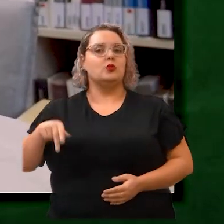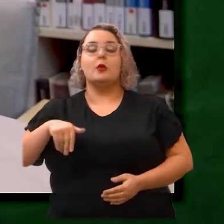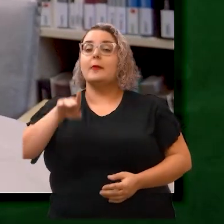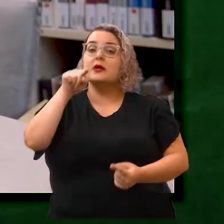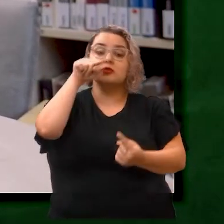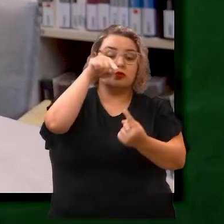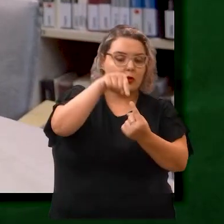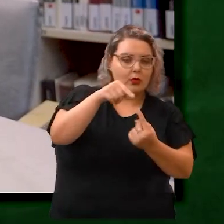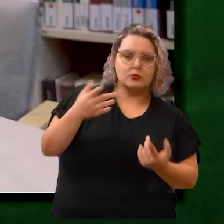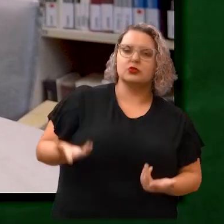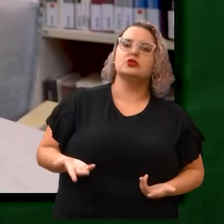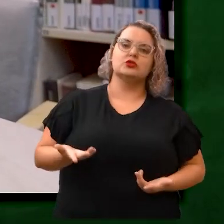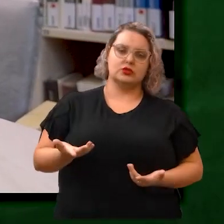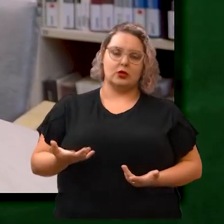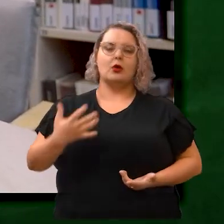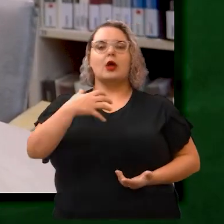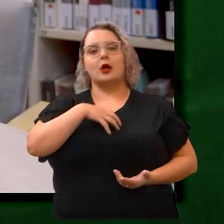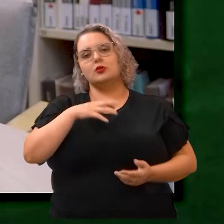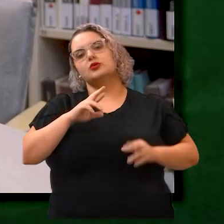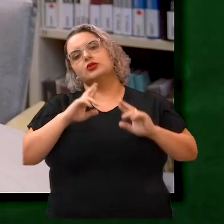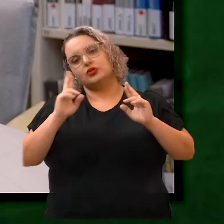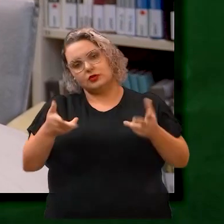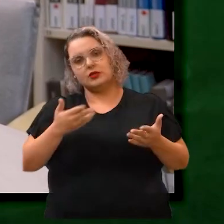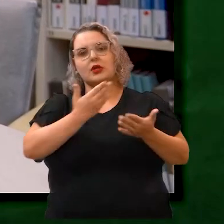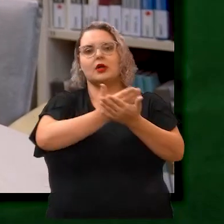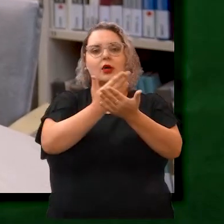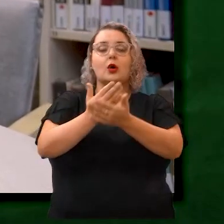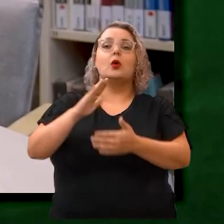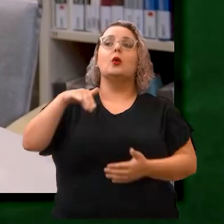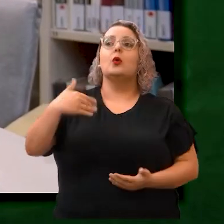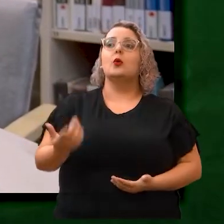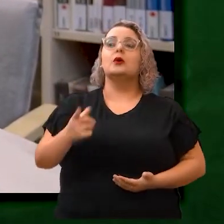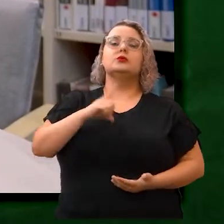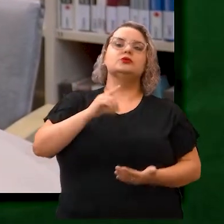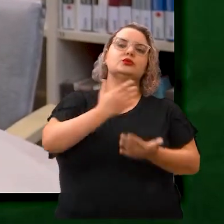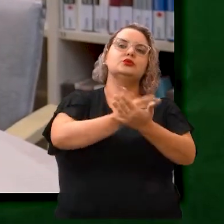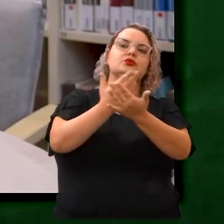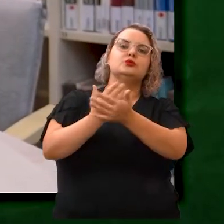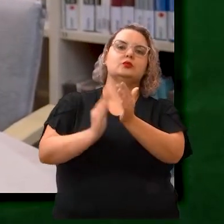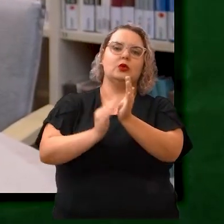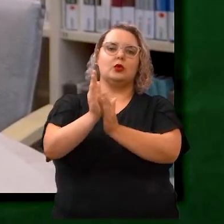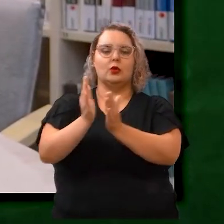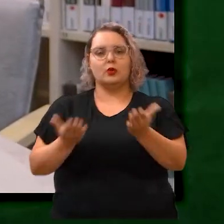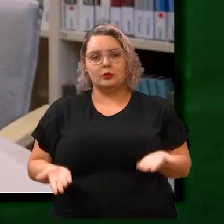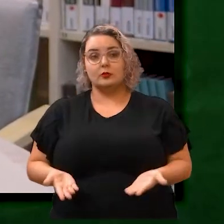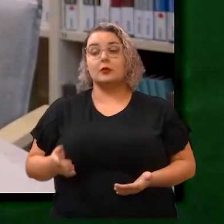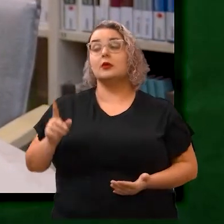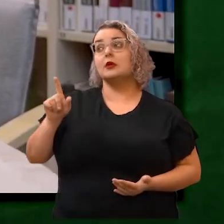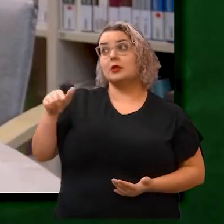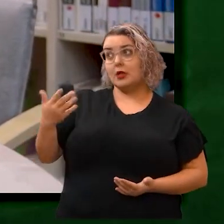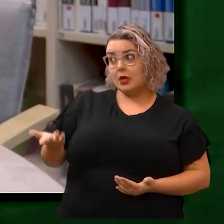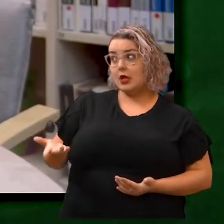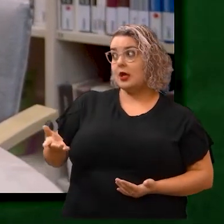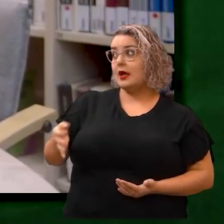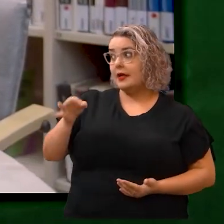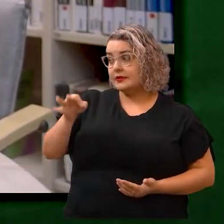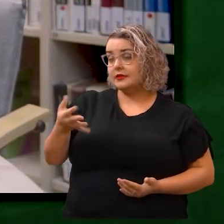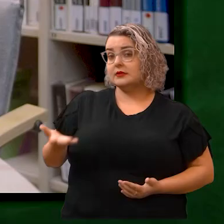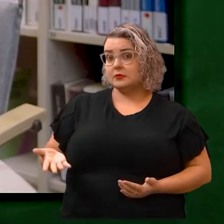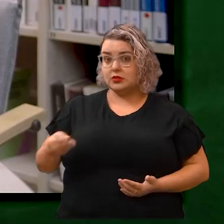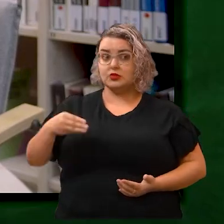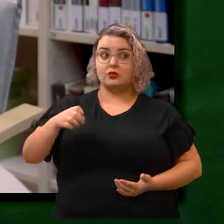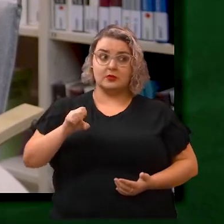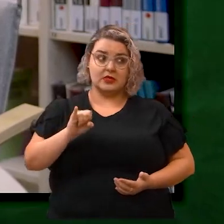objetivo então é uma forma diferente de estudar quando você tá estudando para concurso público Pois é e é exatamente